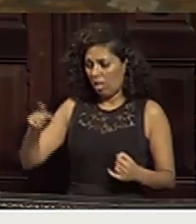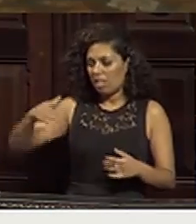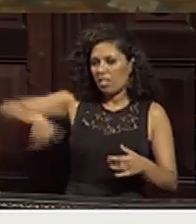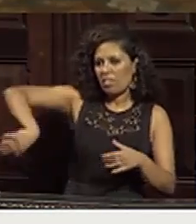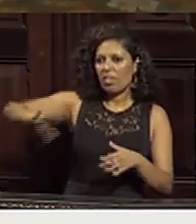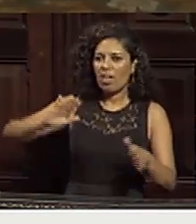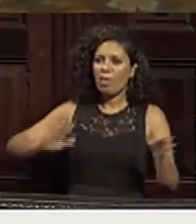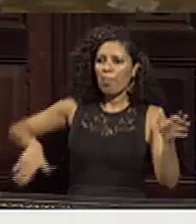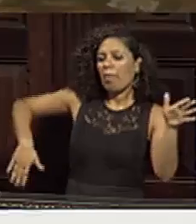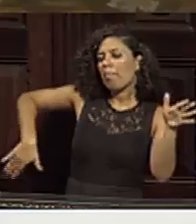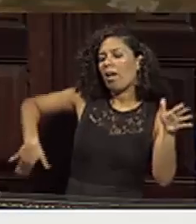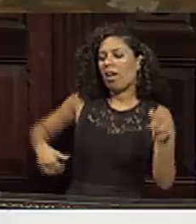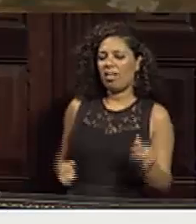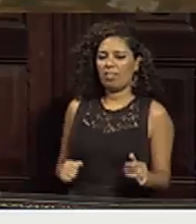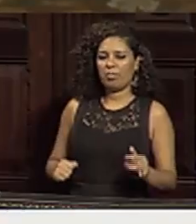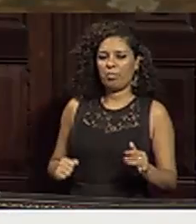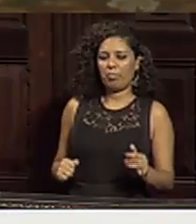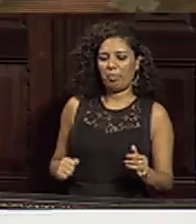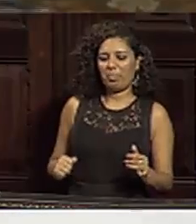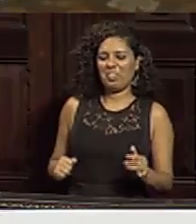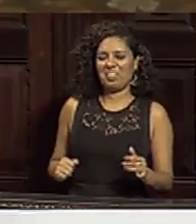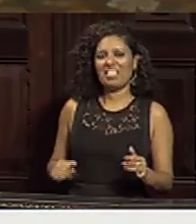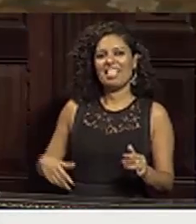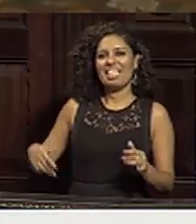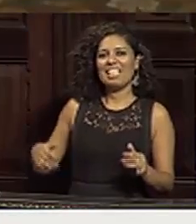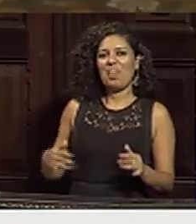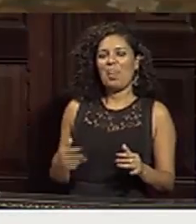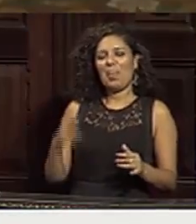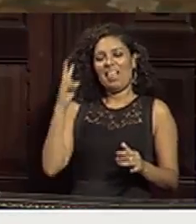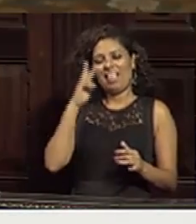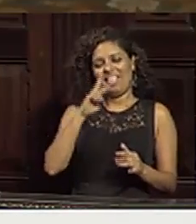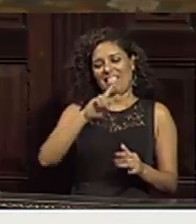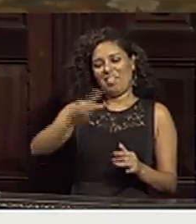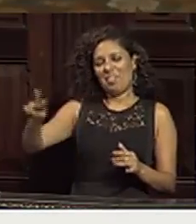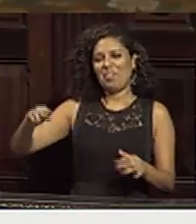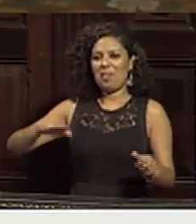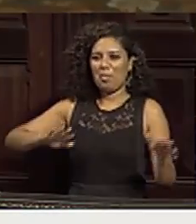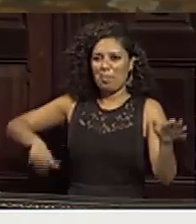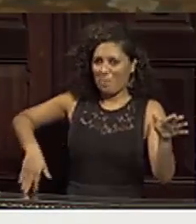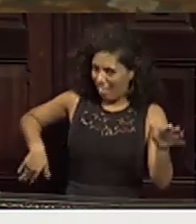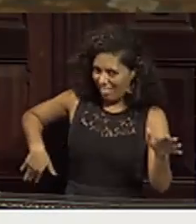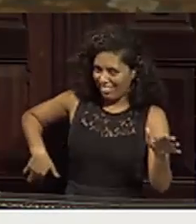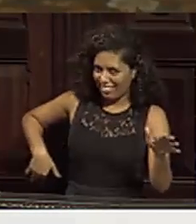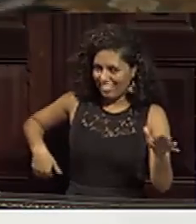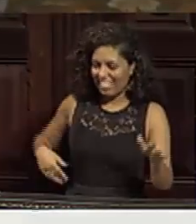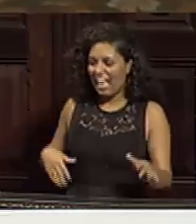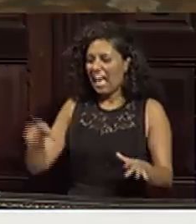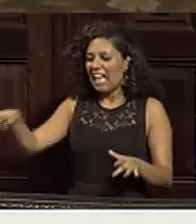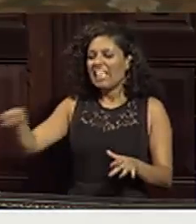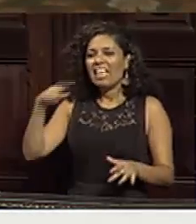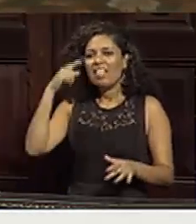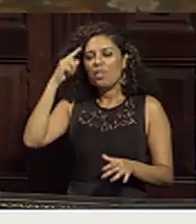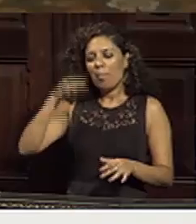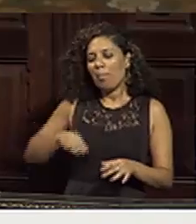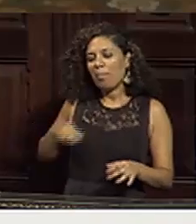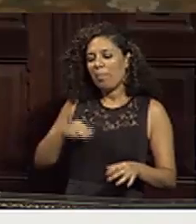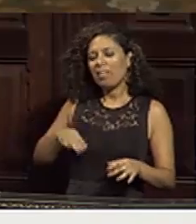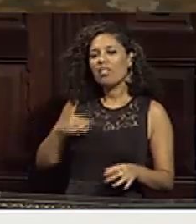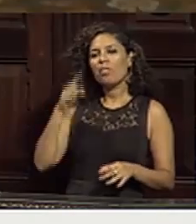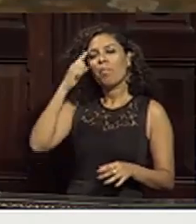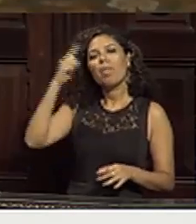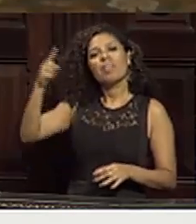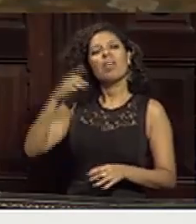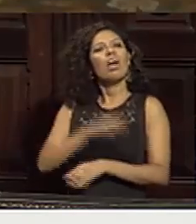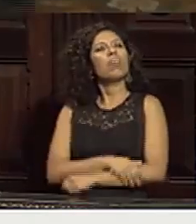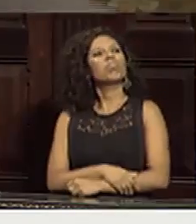Copacabana, ficar nu, sacudindo os badalos, ele vai ser preso por atentado ao pudor. Pode